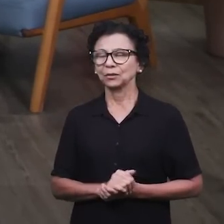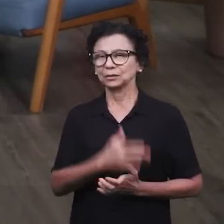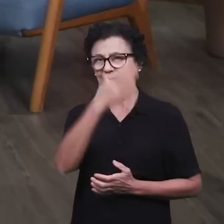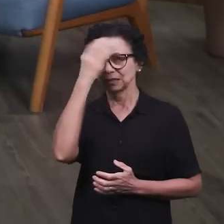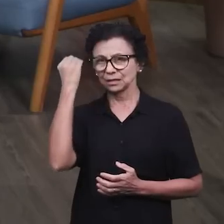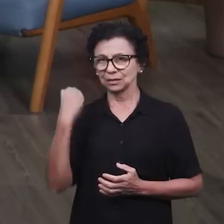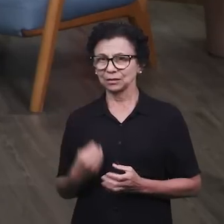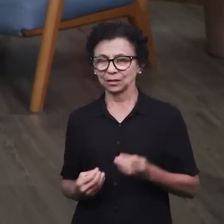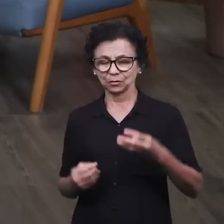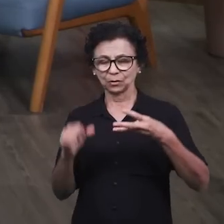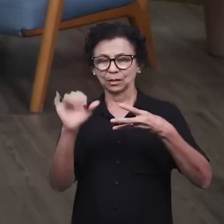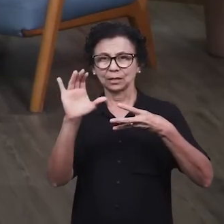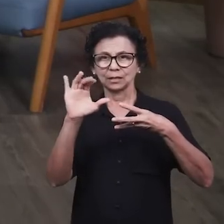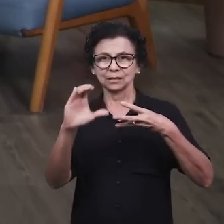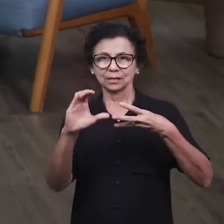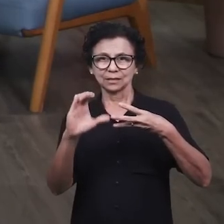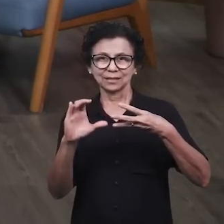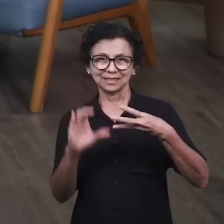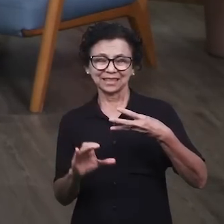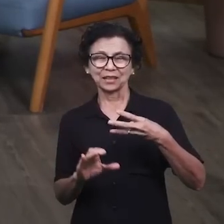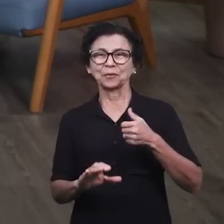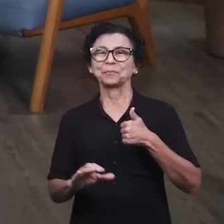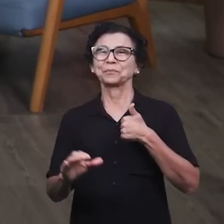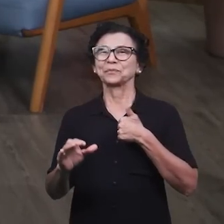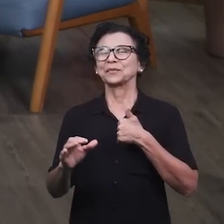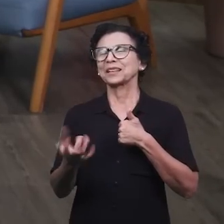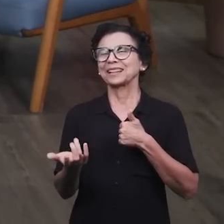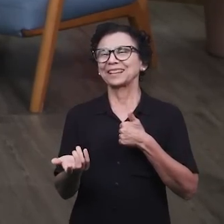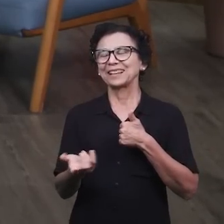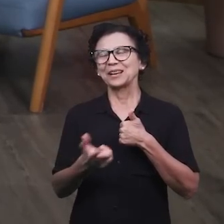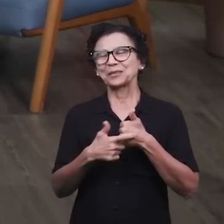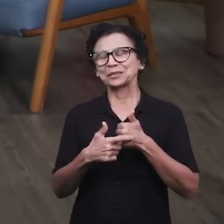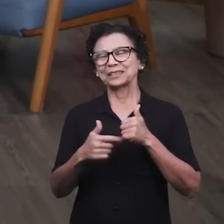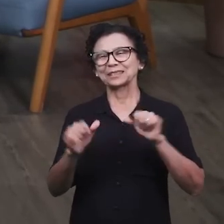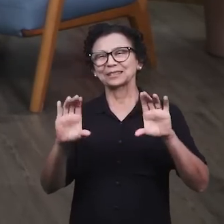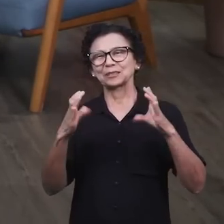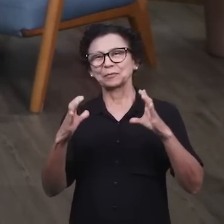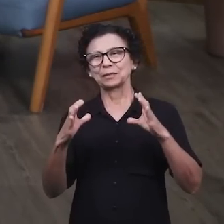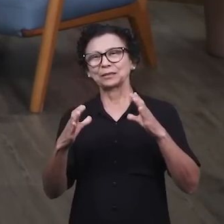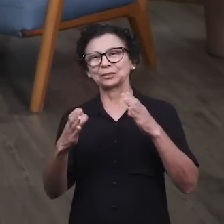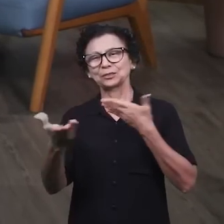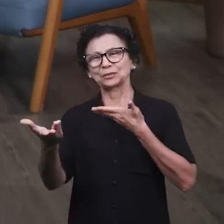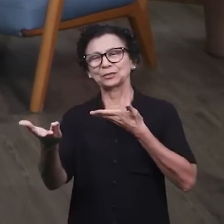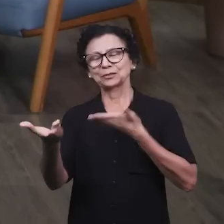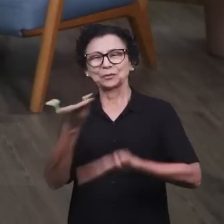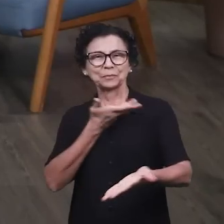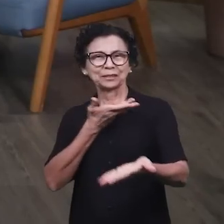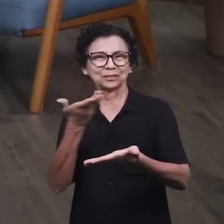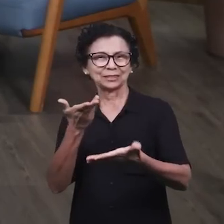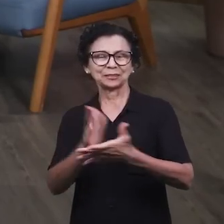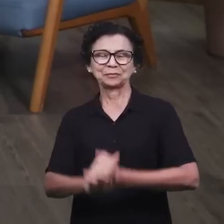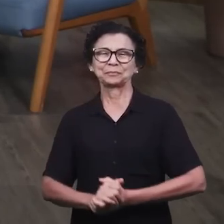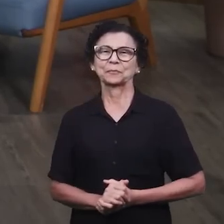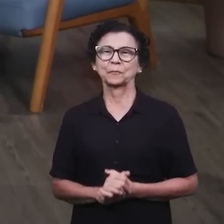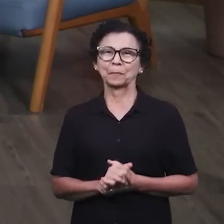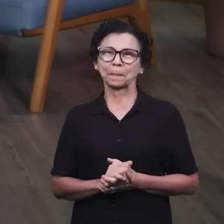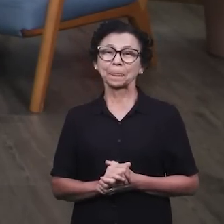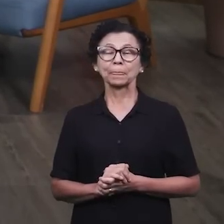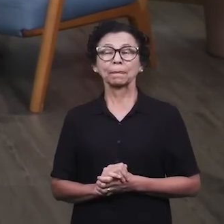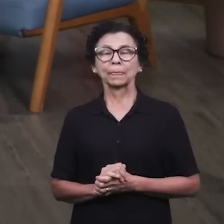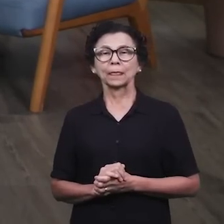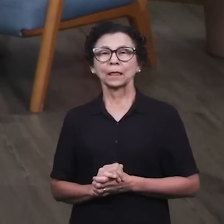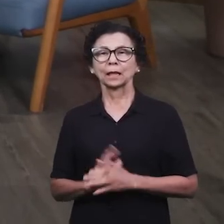Maranata, inclusive no canal da Igreja Cristã Maranata no YouTube. E se por algum motivo você está assistindo através desse canal, não se esqueça, aqueles